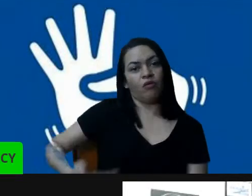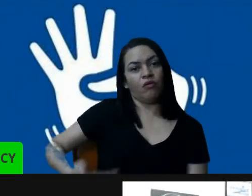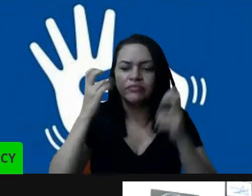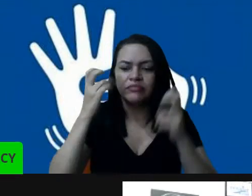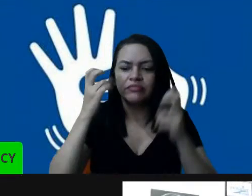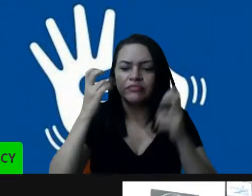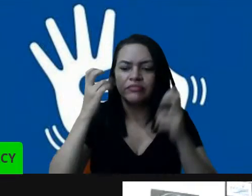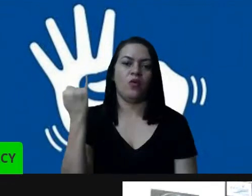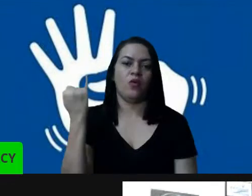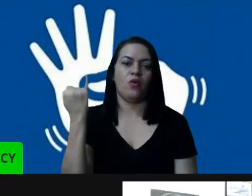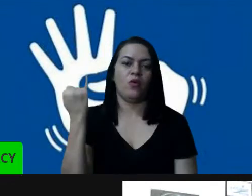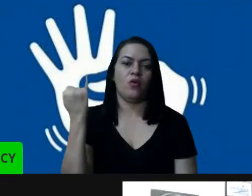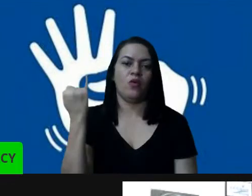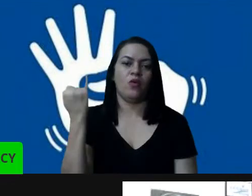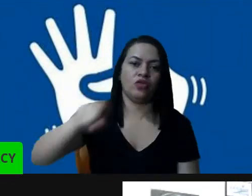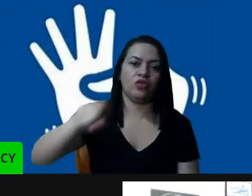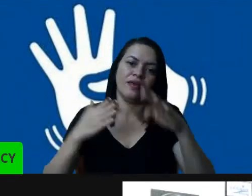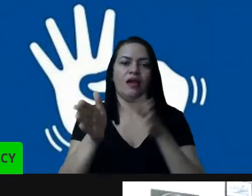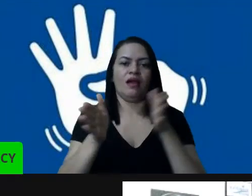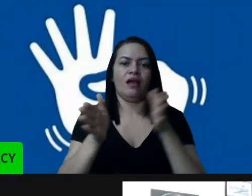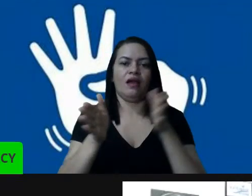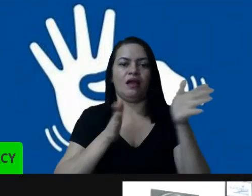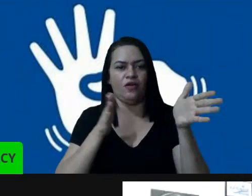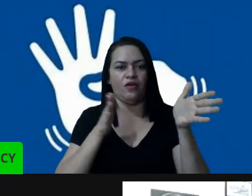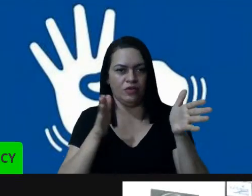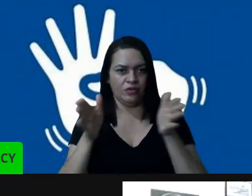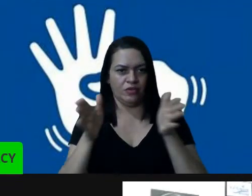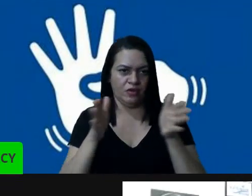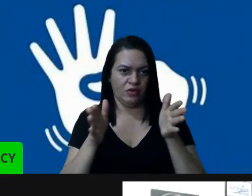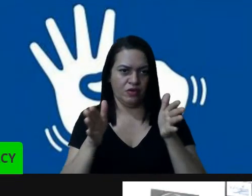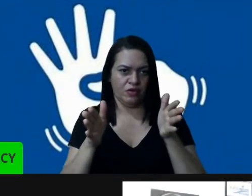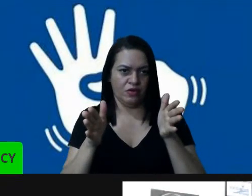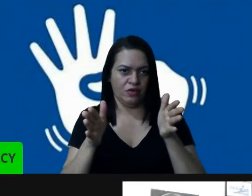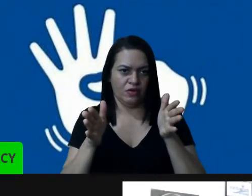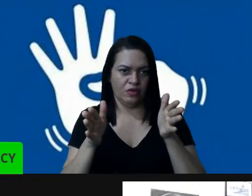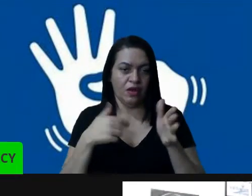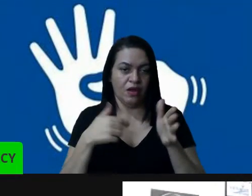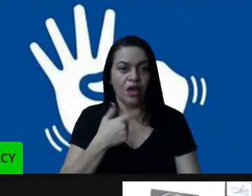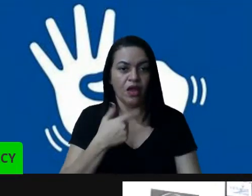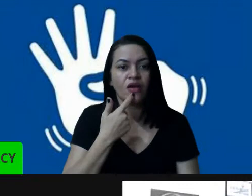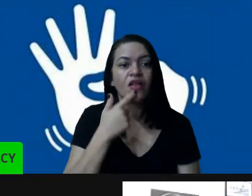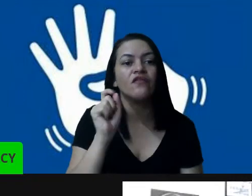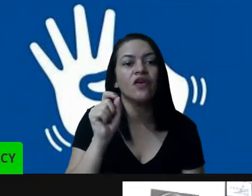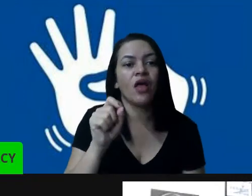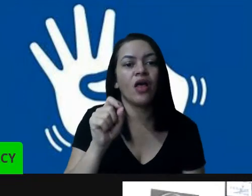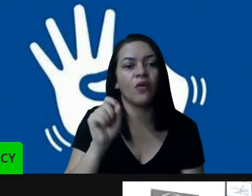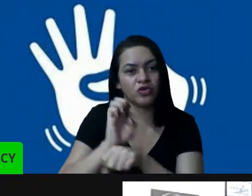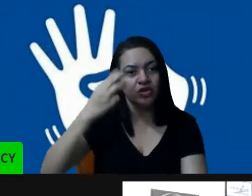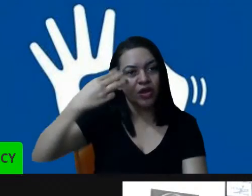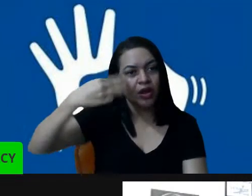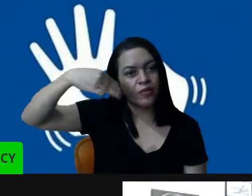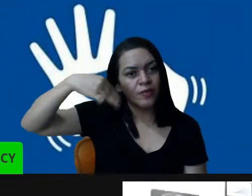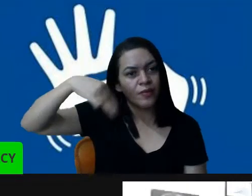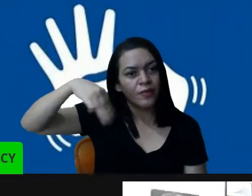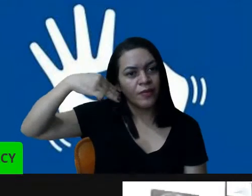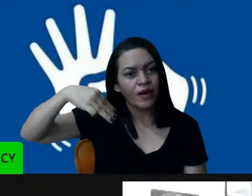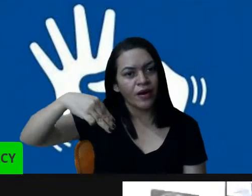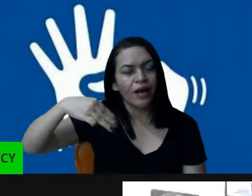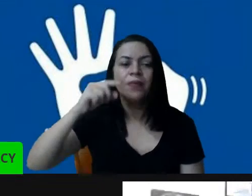esse acesso à informação. Eu queria ressaltar que o Estado do Maranhão, desde setembro de